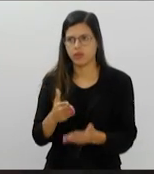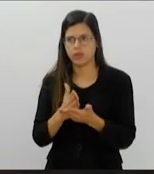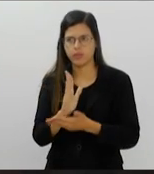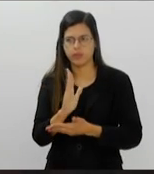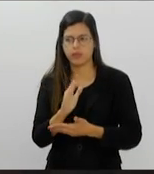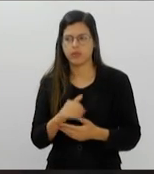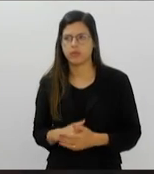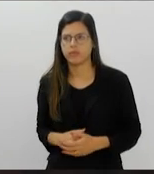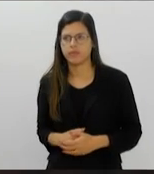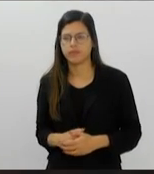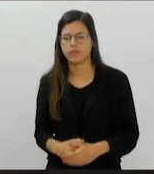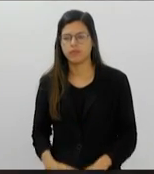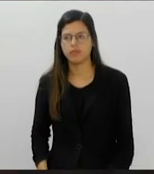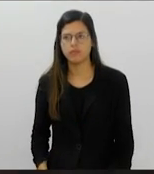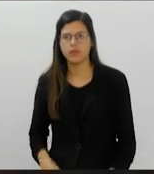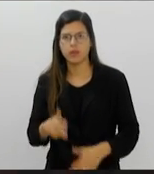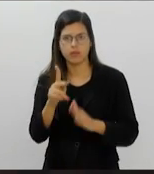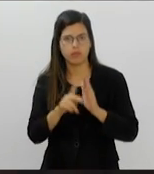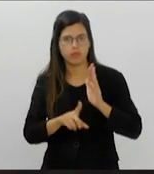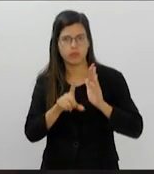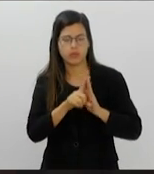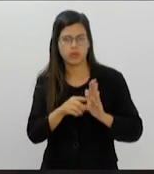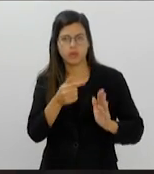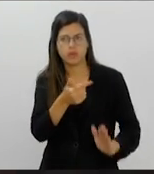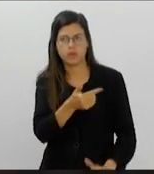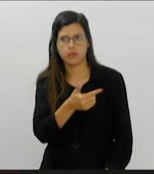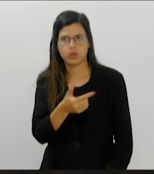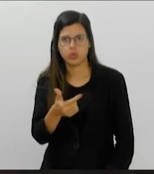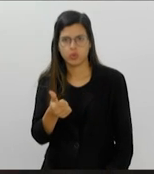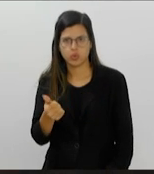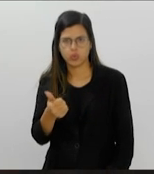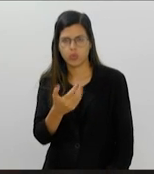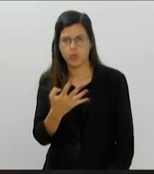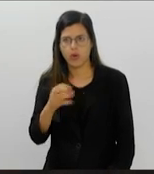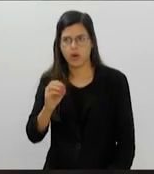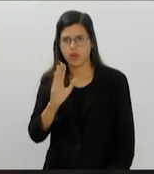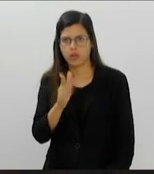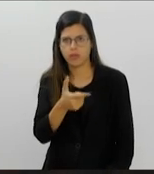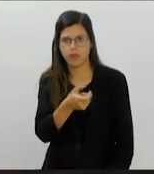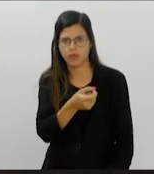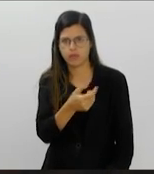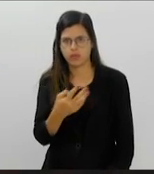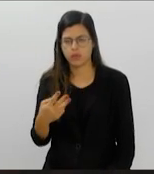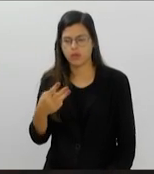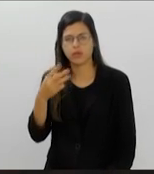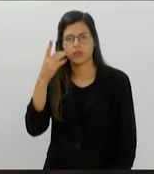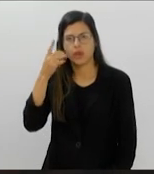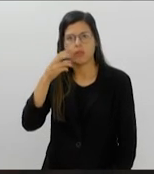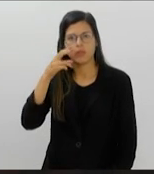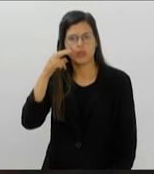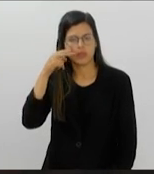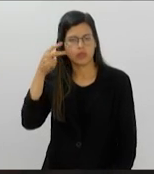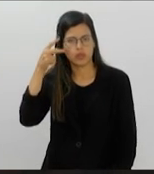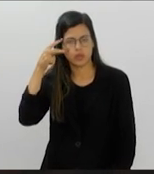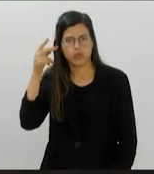aprovado. Projeto de lei 2140 de 2023, deputado Tia Ju, senhores que aprovam, aprovado. Deputada Tia